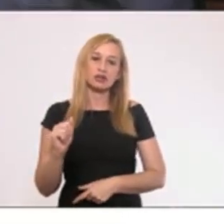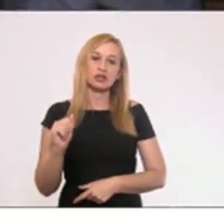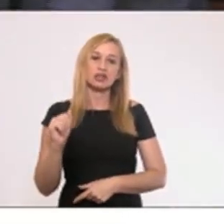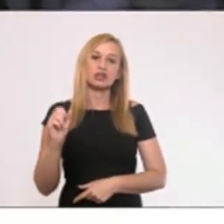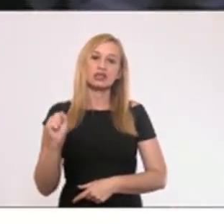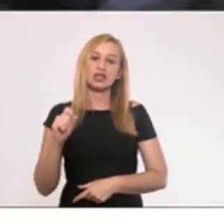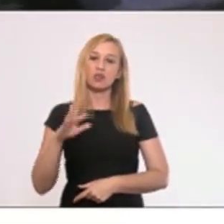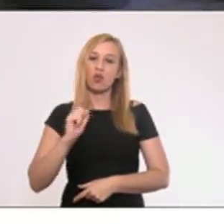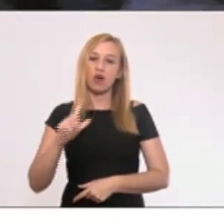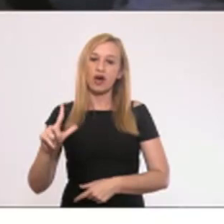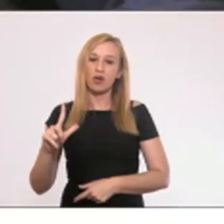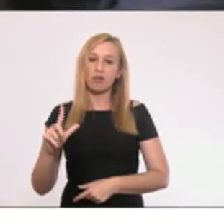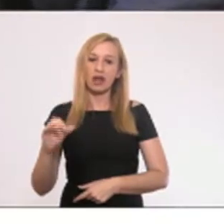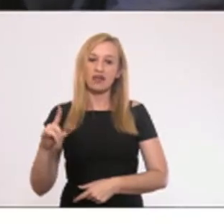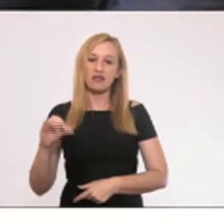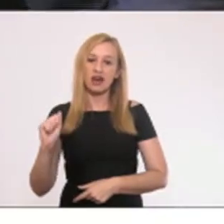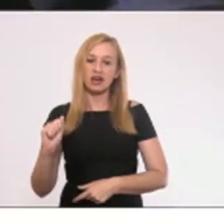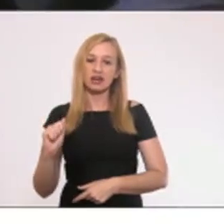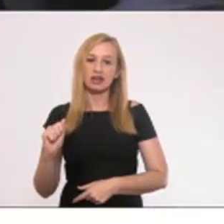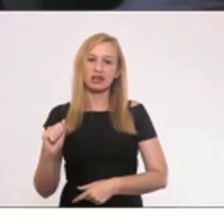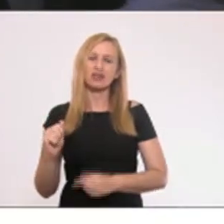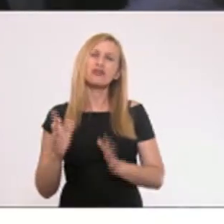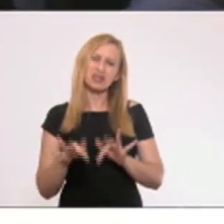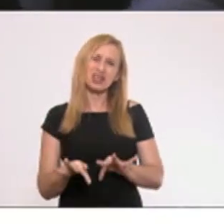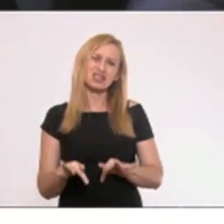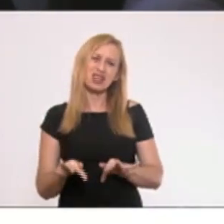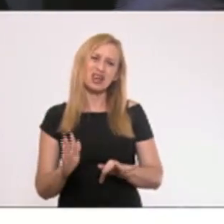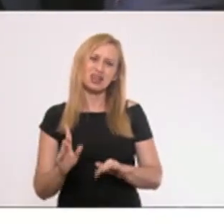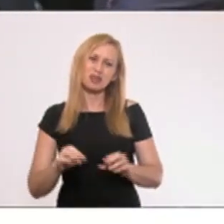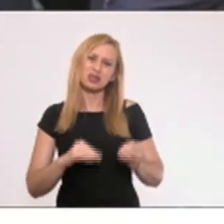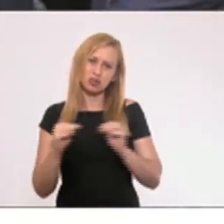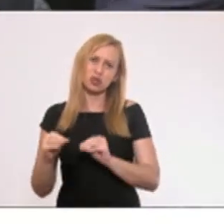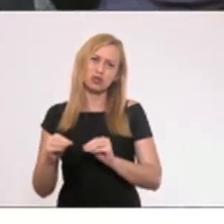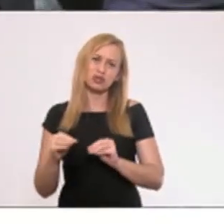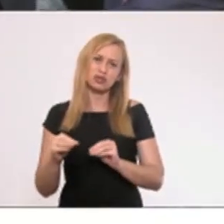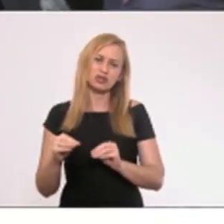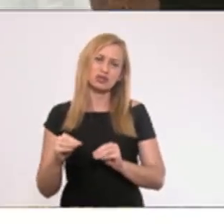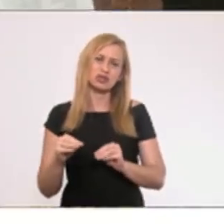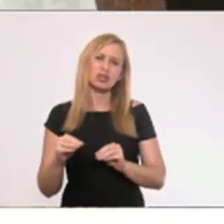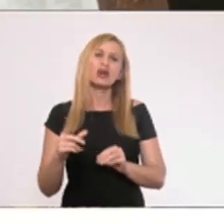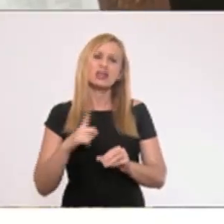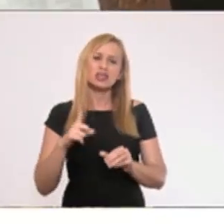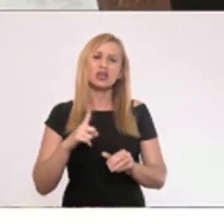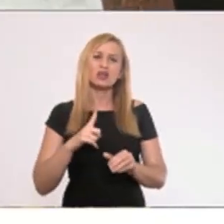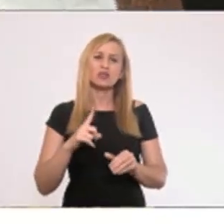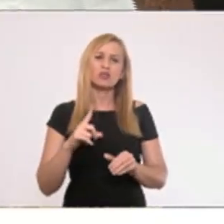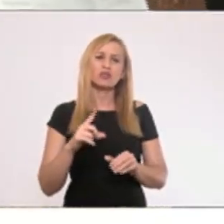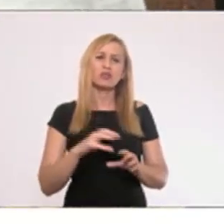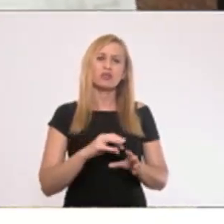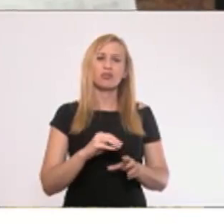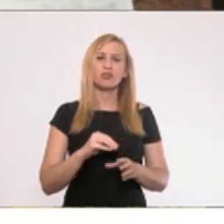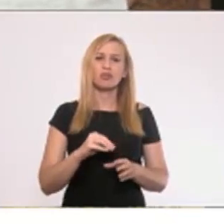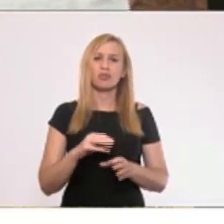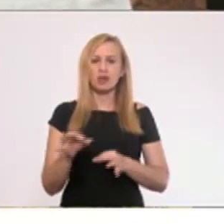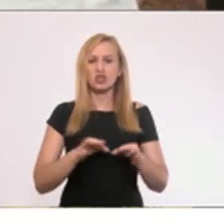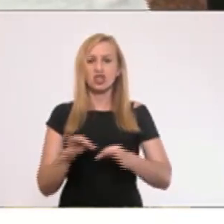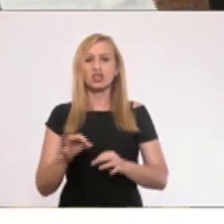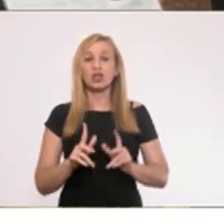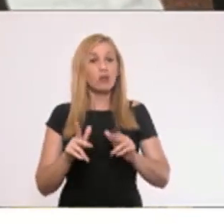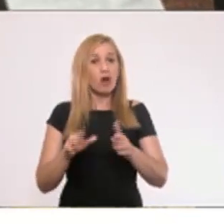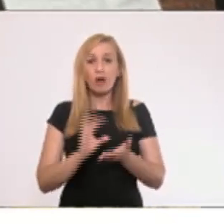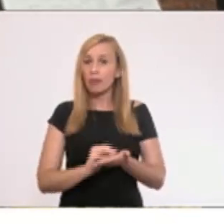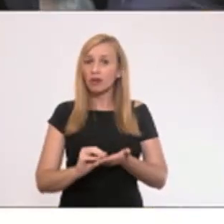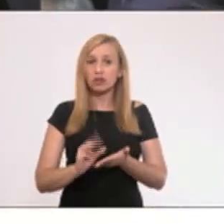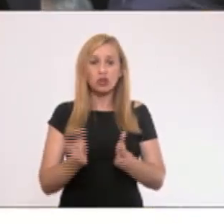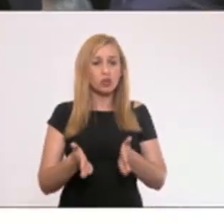Samuel Malafaia. Vamos encerrar e vamos passar para outra. Não, não, é porque tem o meu projeto de resolução nessa mesma pauta de hoje. Se possa ser, ele puder adiantar, está